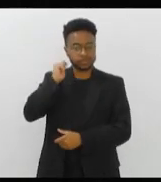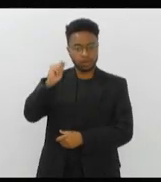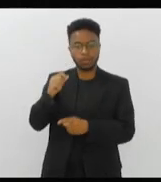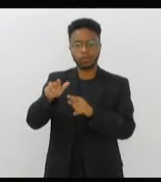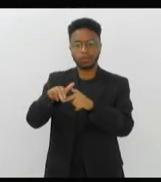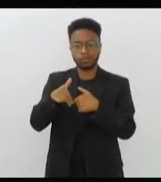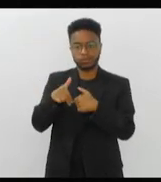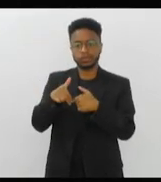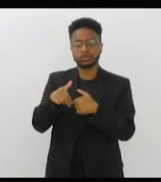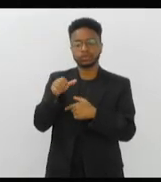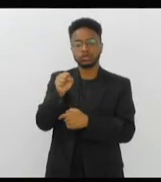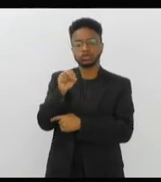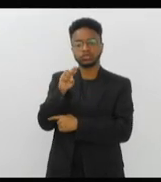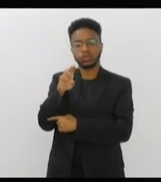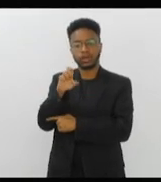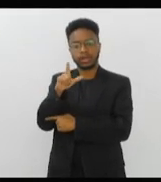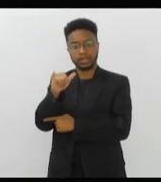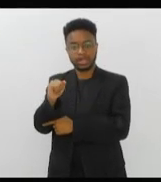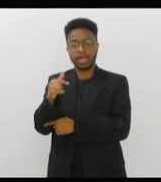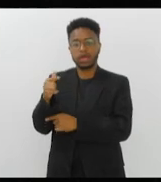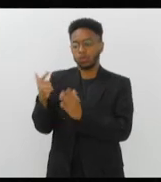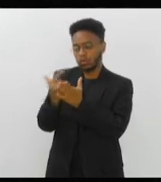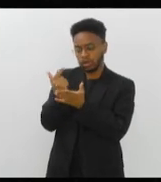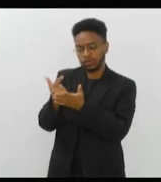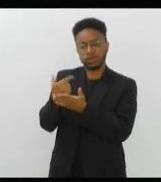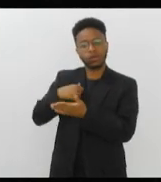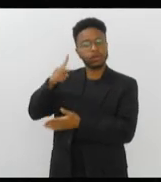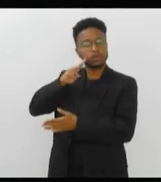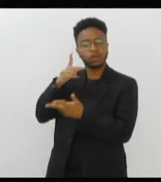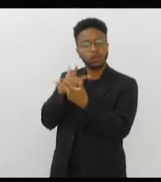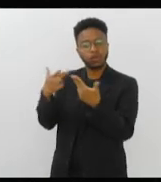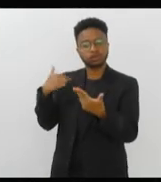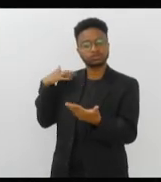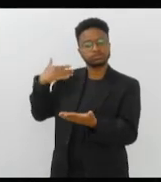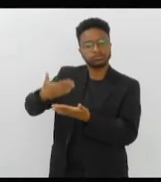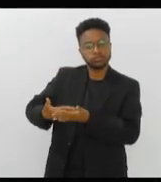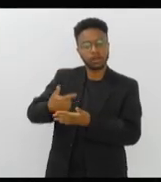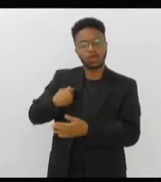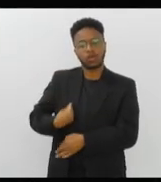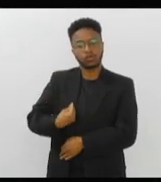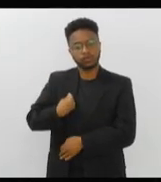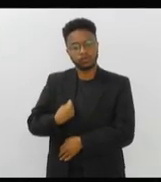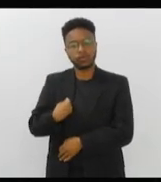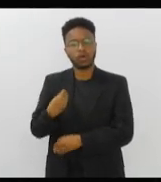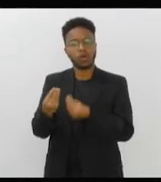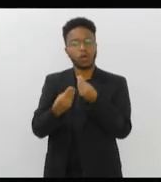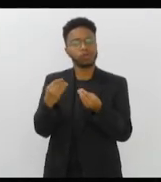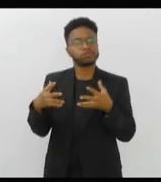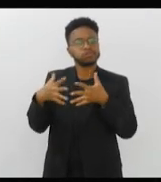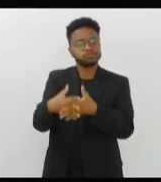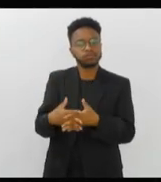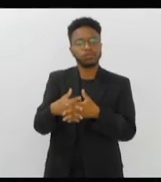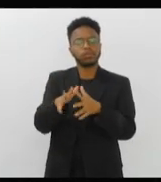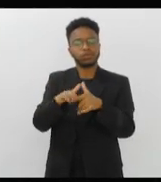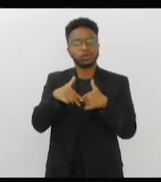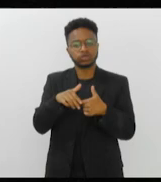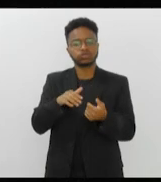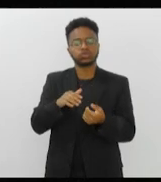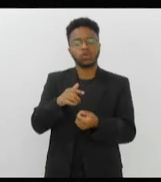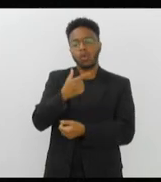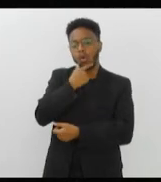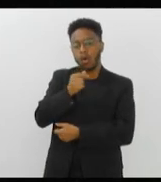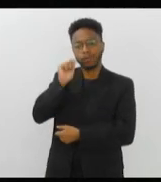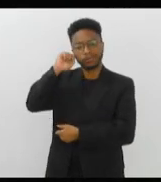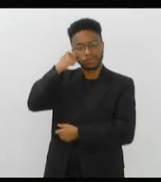Carneiro. O livro de Conceição me fez revisitar memórias de como passei pelas contradições e complexidades em torno da masculinidade de um homem negro e